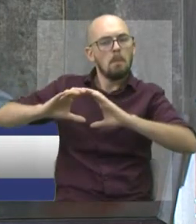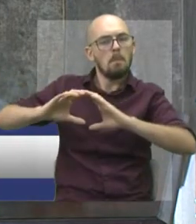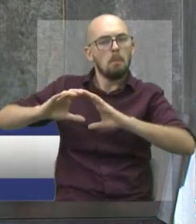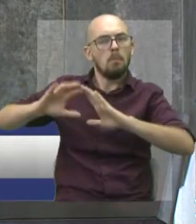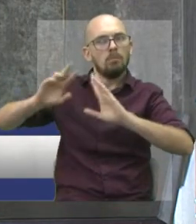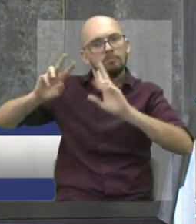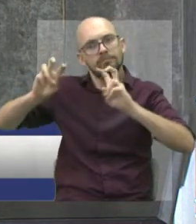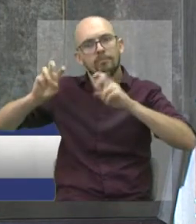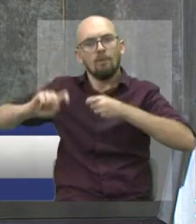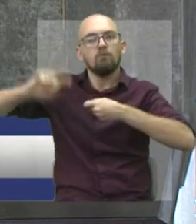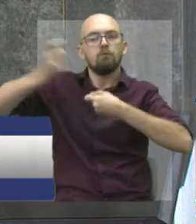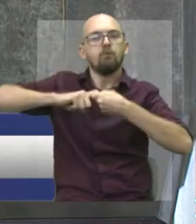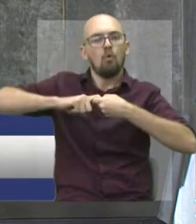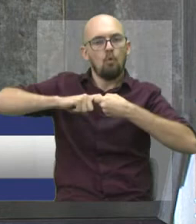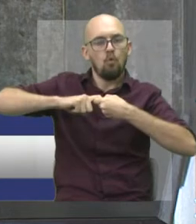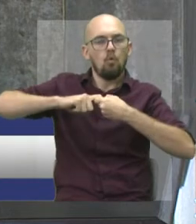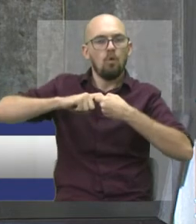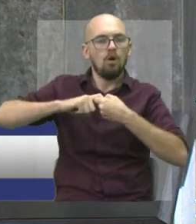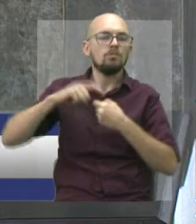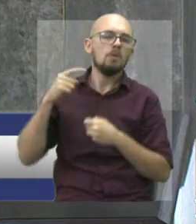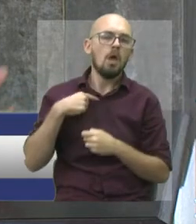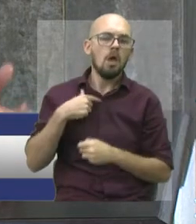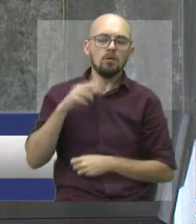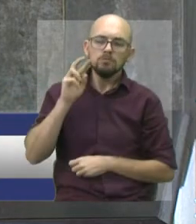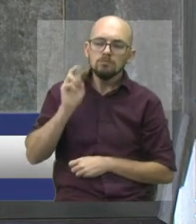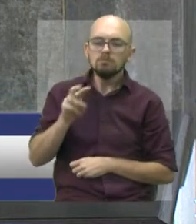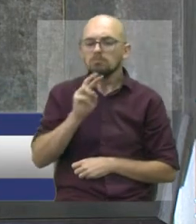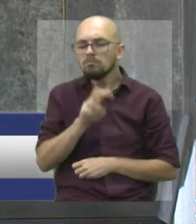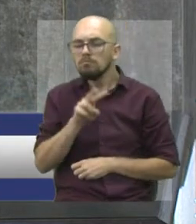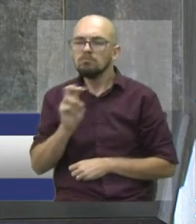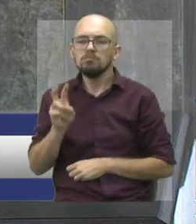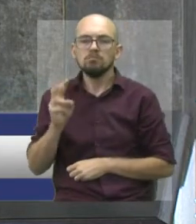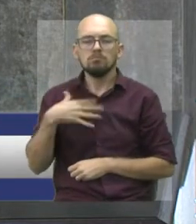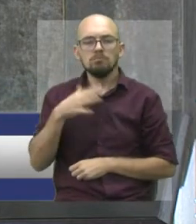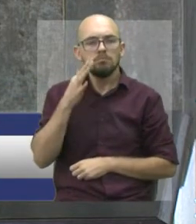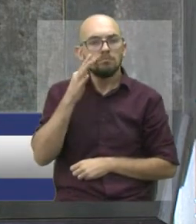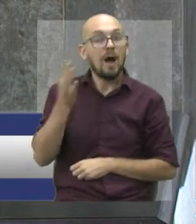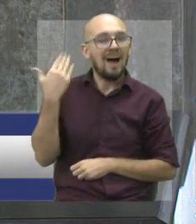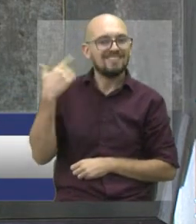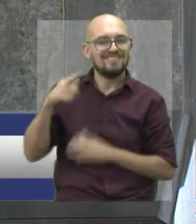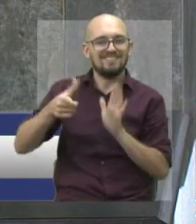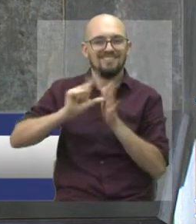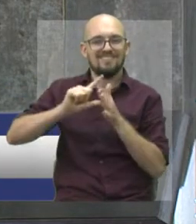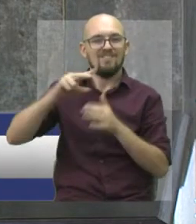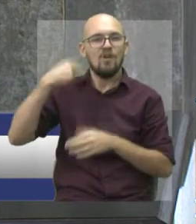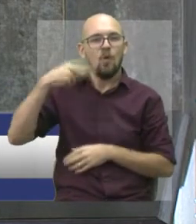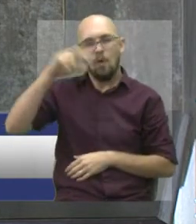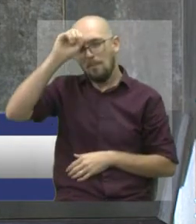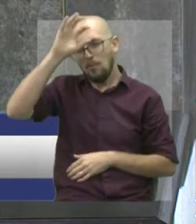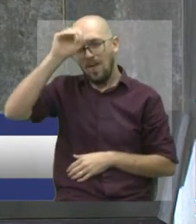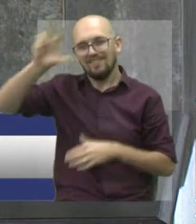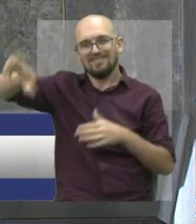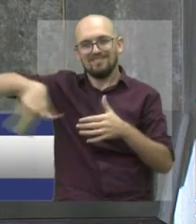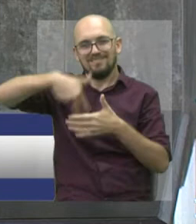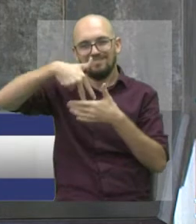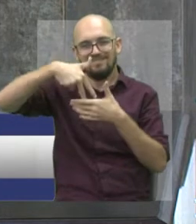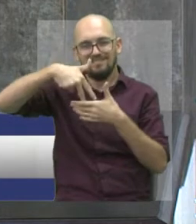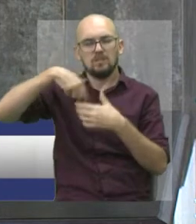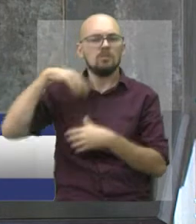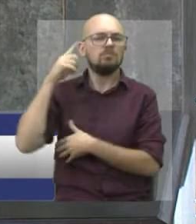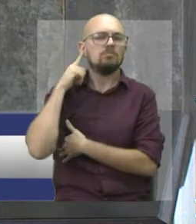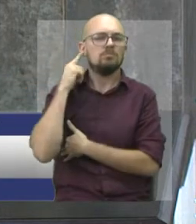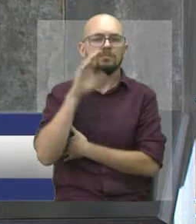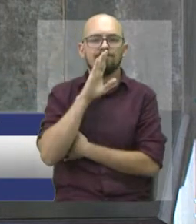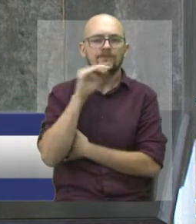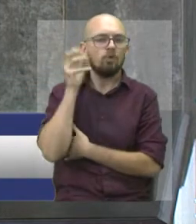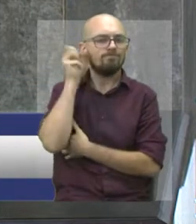retomadas. Eu particularmente ouvi atentamente o vereador que me antecedeu, Maurílio Moretti, e também